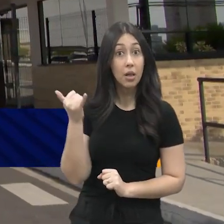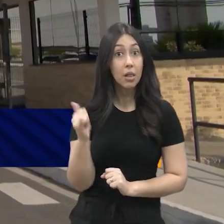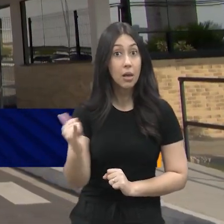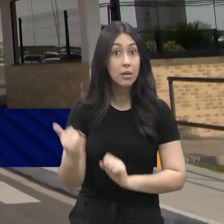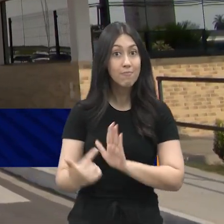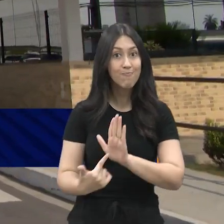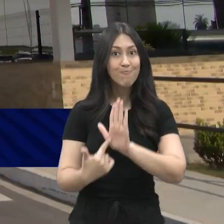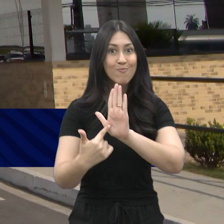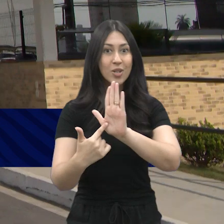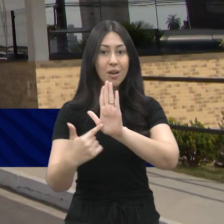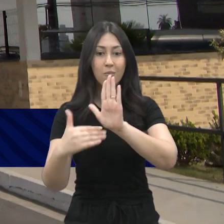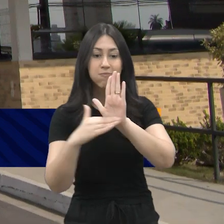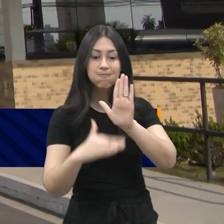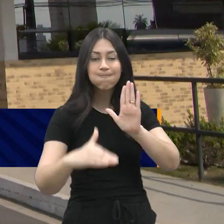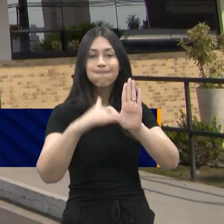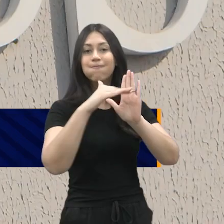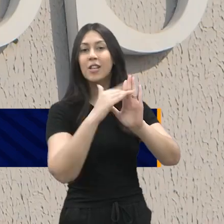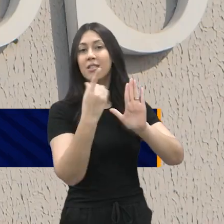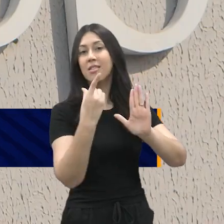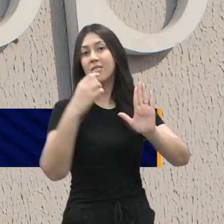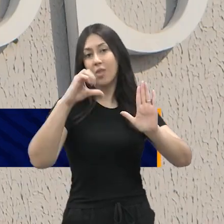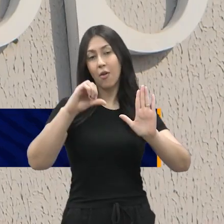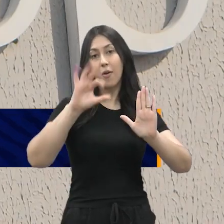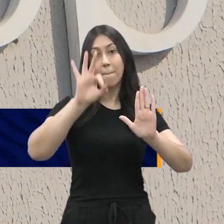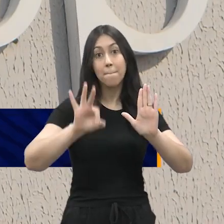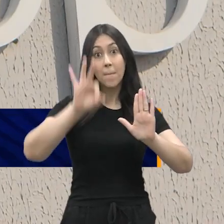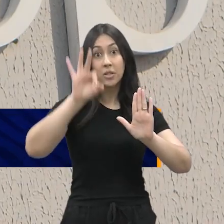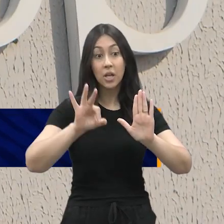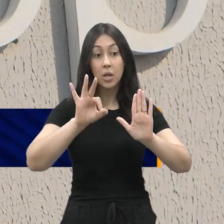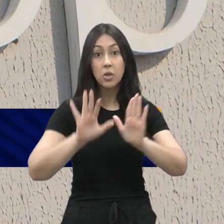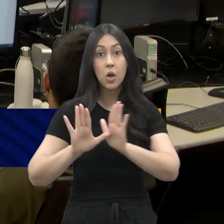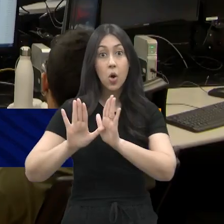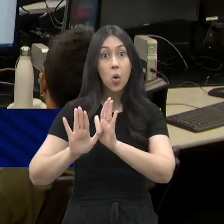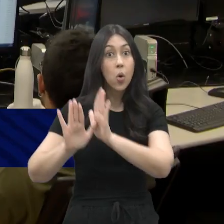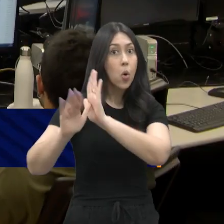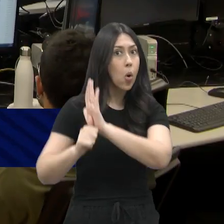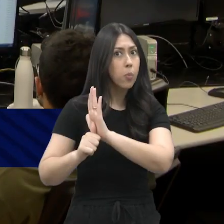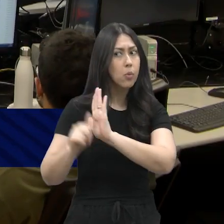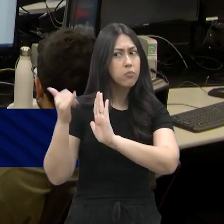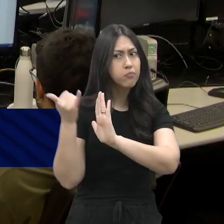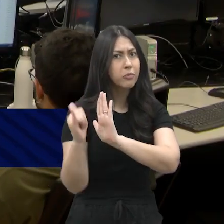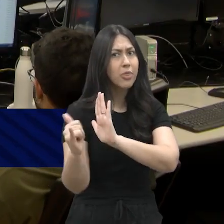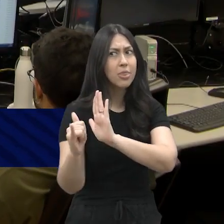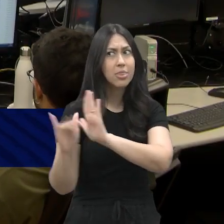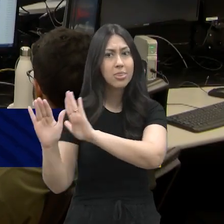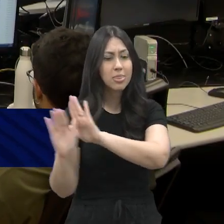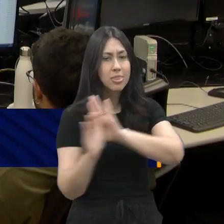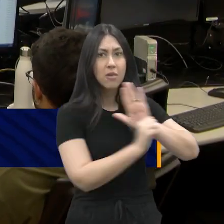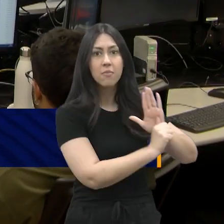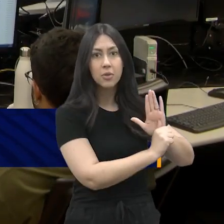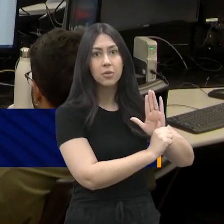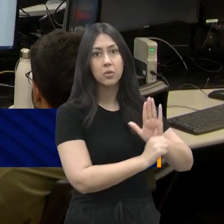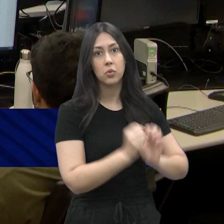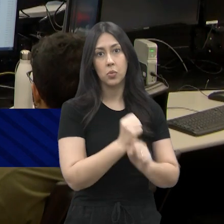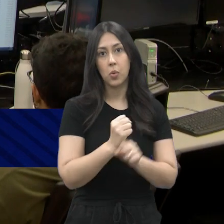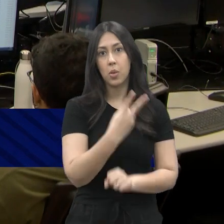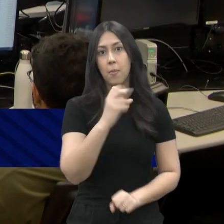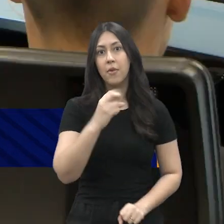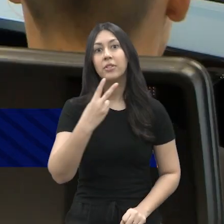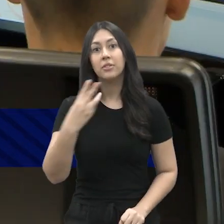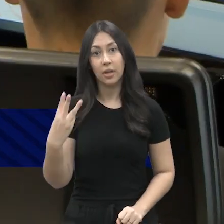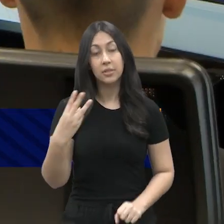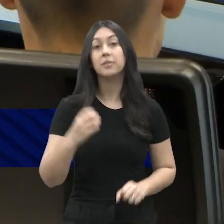Brasil registra alta de 19% em ocorrências de furto de energia elétrica em